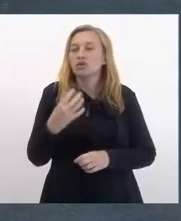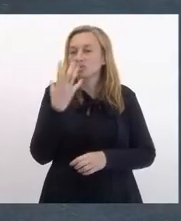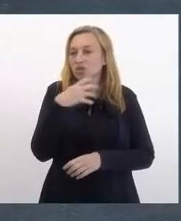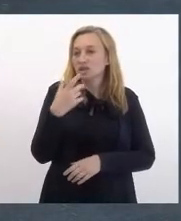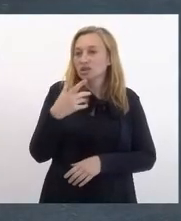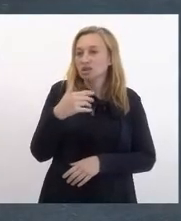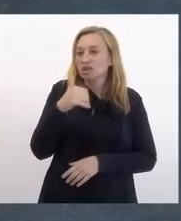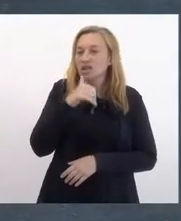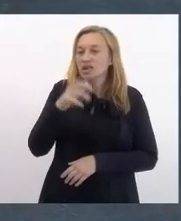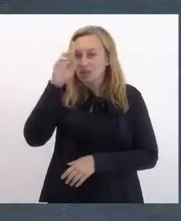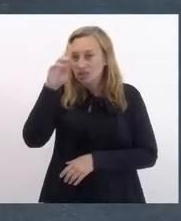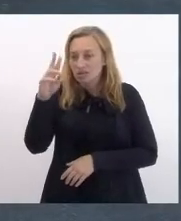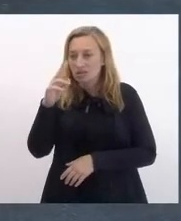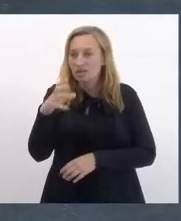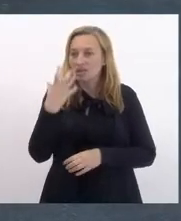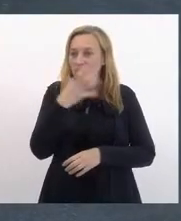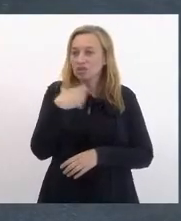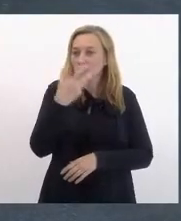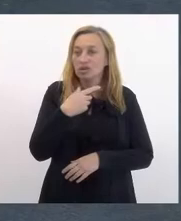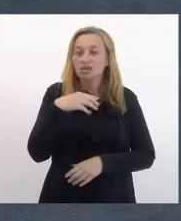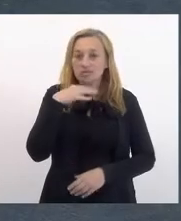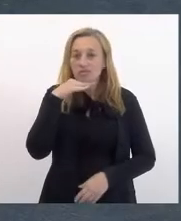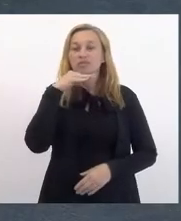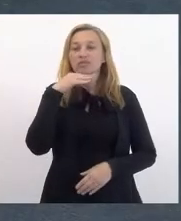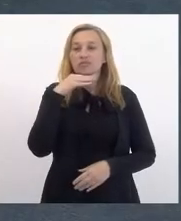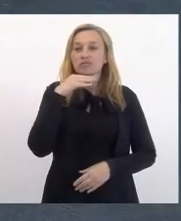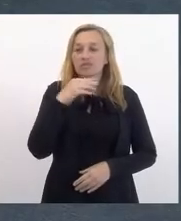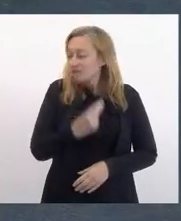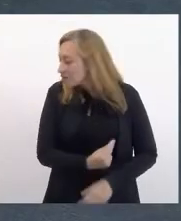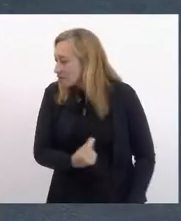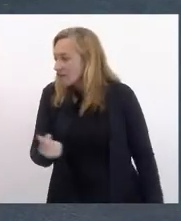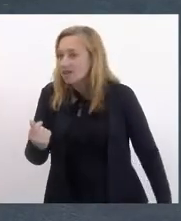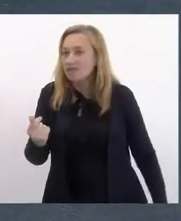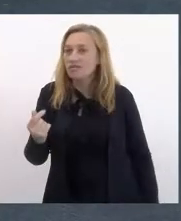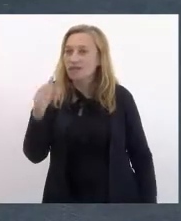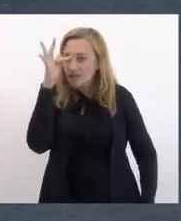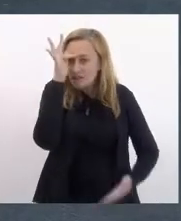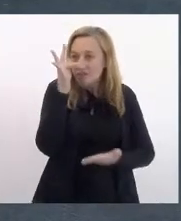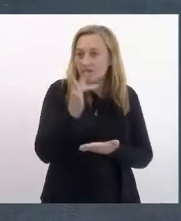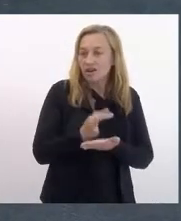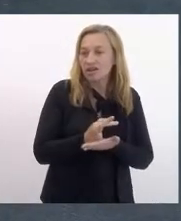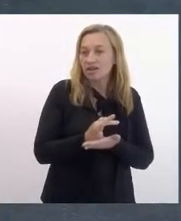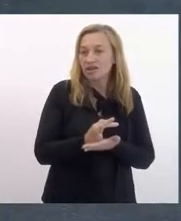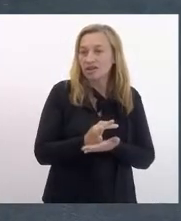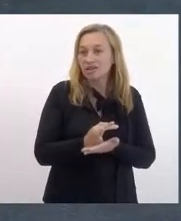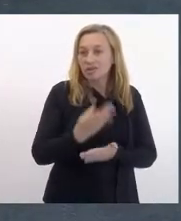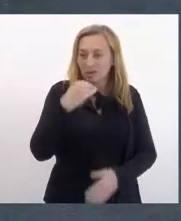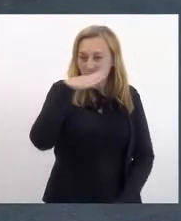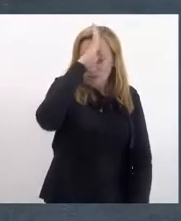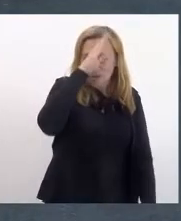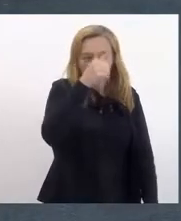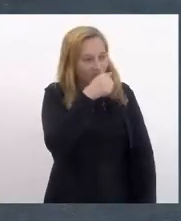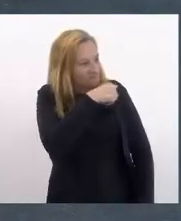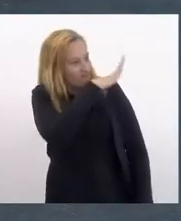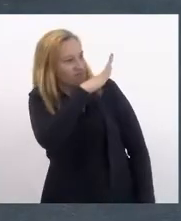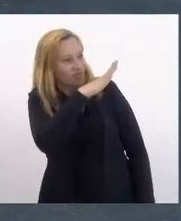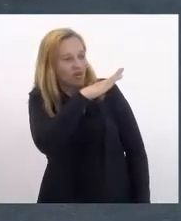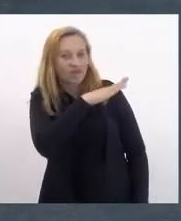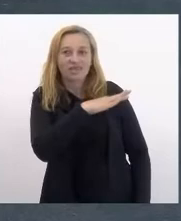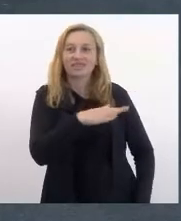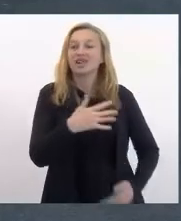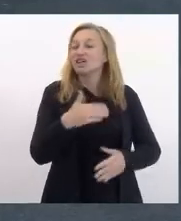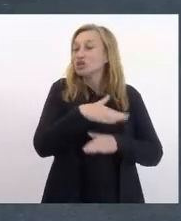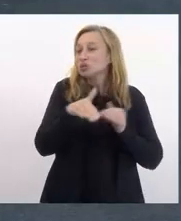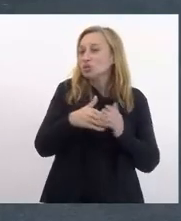fala, erga essa cabeça, mete o pé e vai na fé, manda o Bolsonaro embora. Está todo mundo cantando por